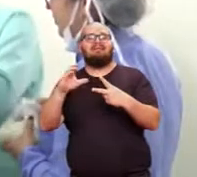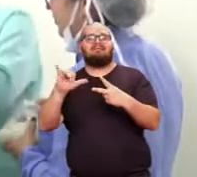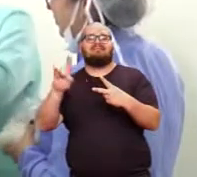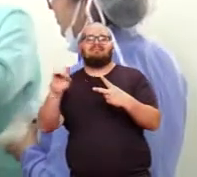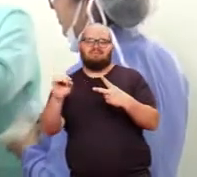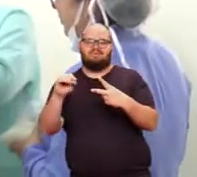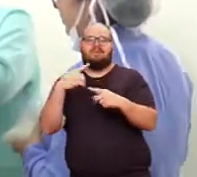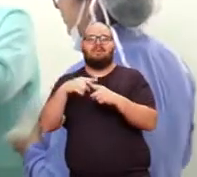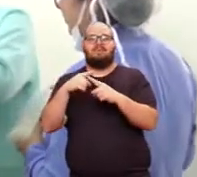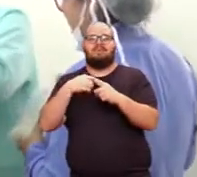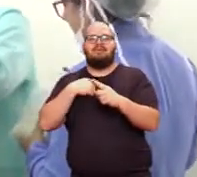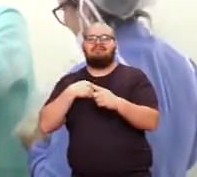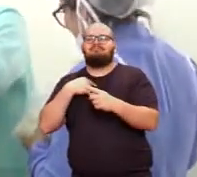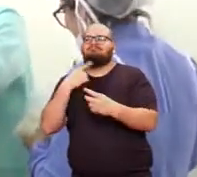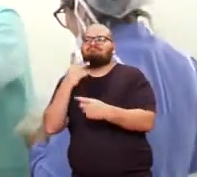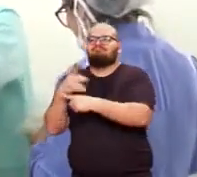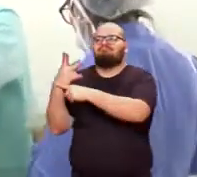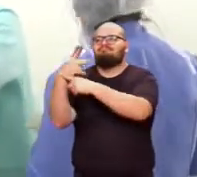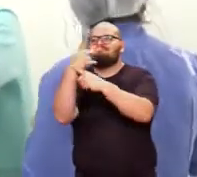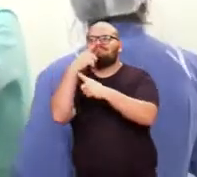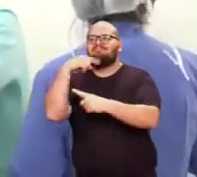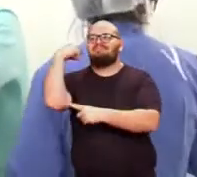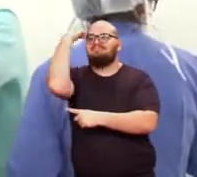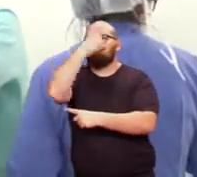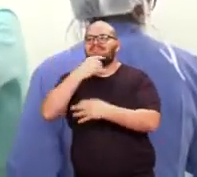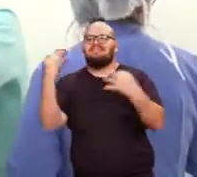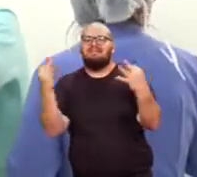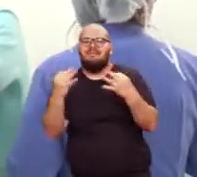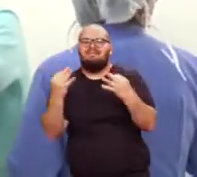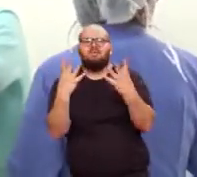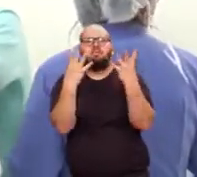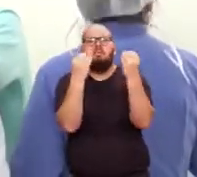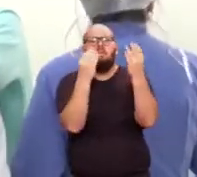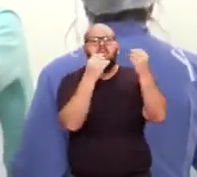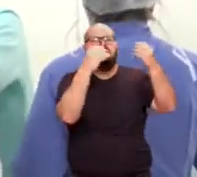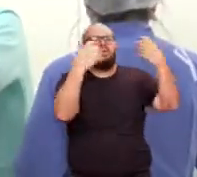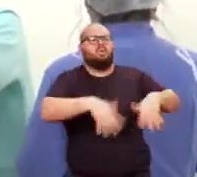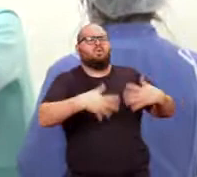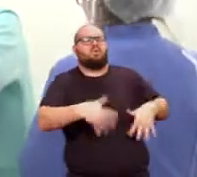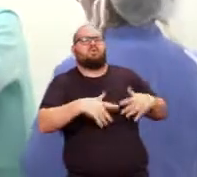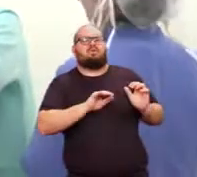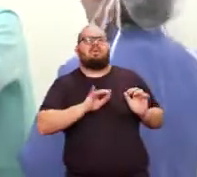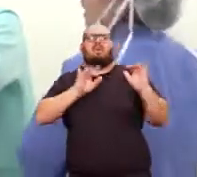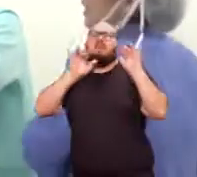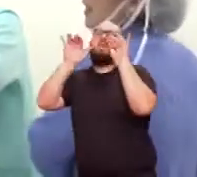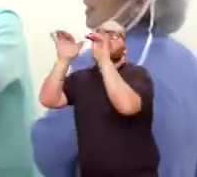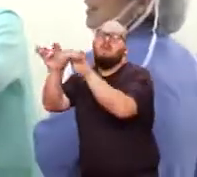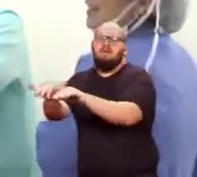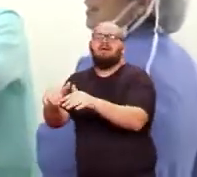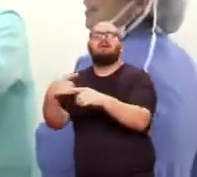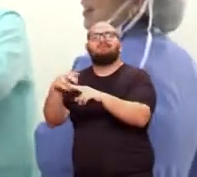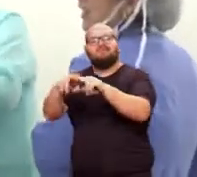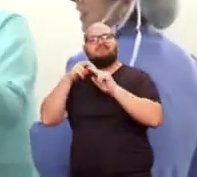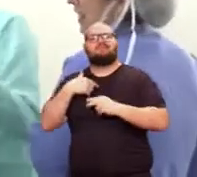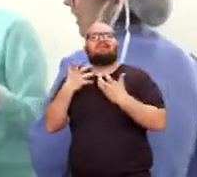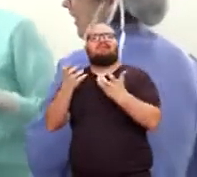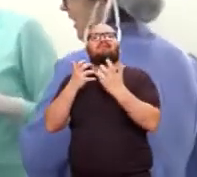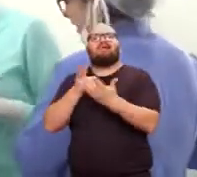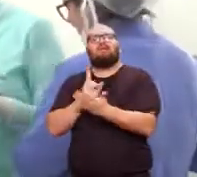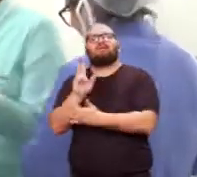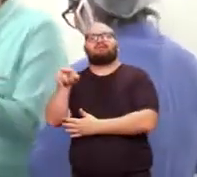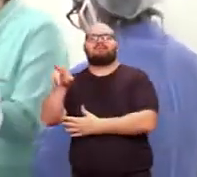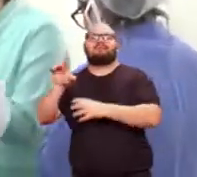hialurônico também, pois a procura pelo rosto perfeito é muito grande, então